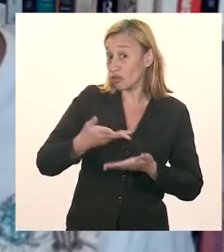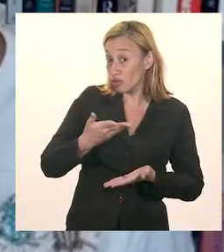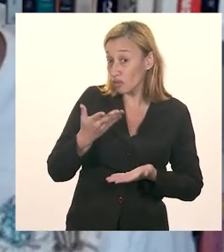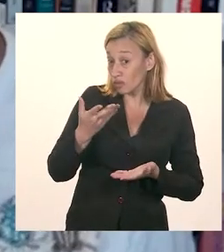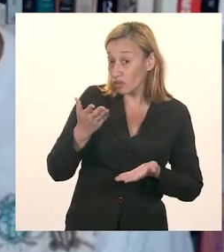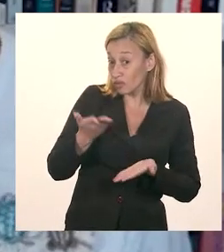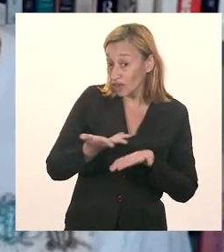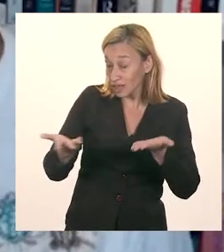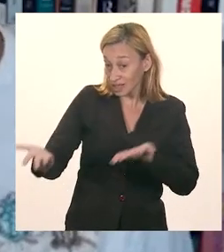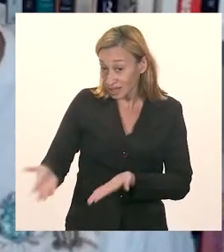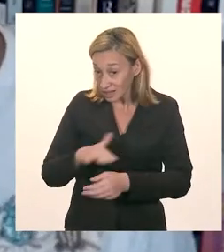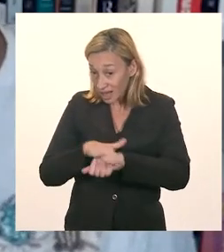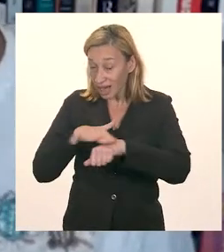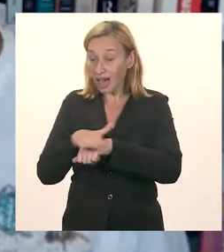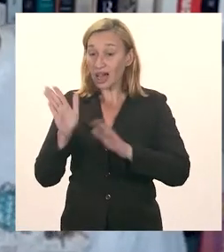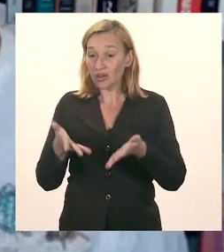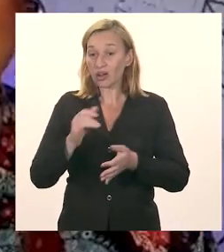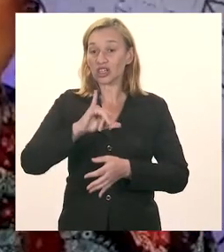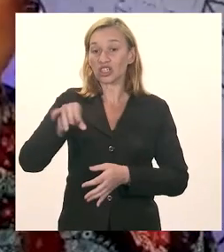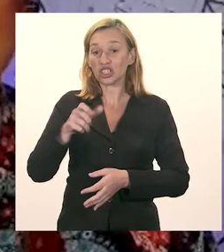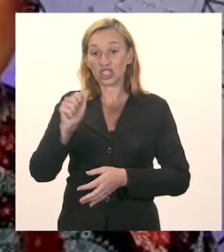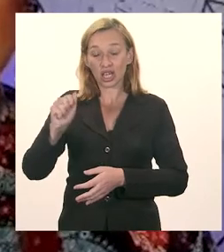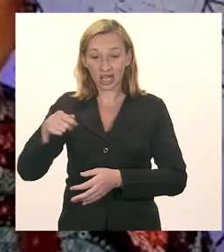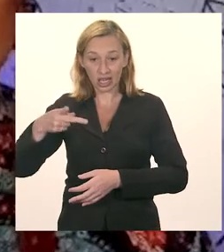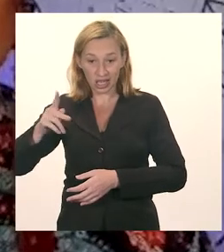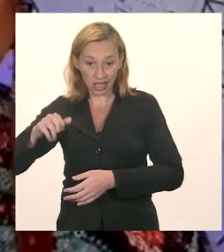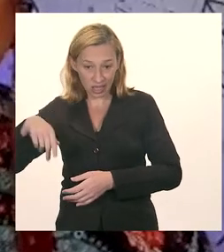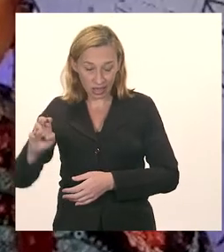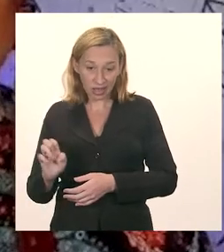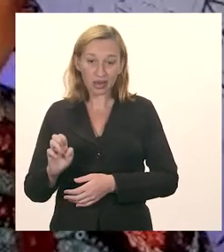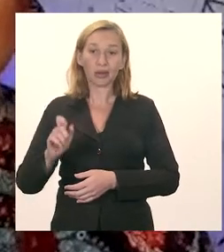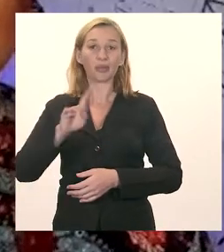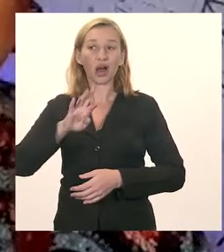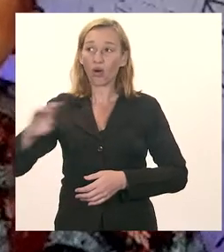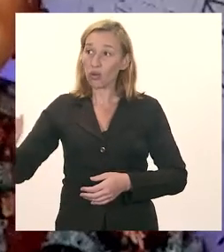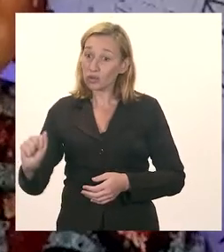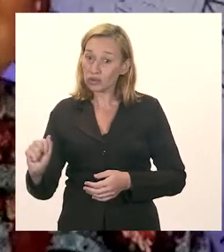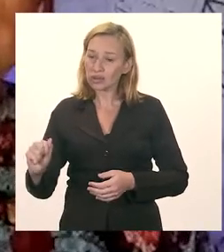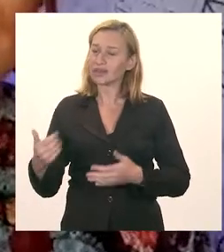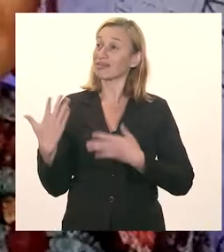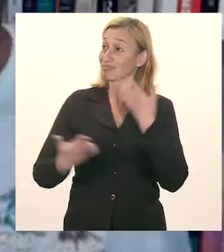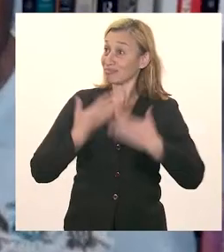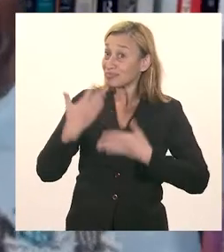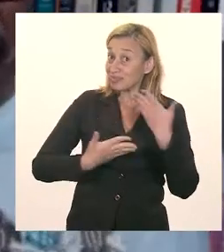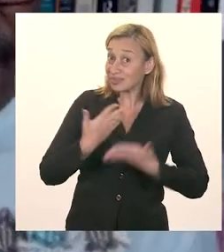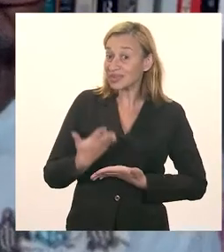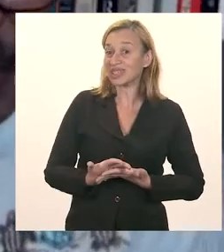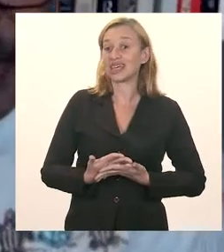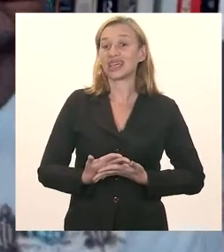cantora e compositora Jaque Barroso. Jaque, é um grande prazer